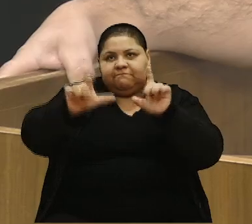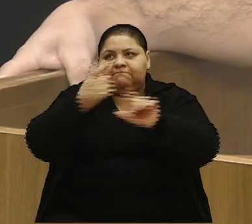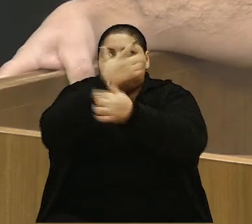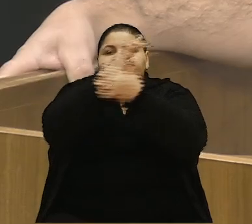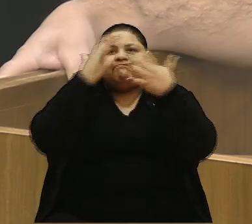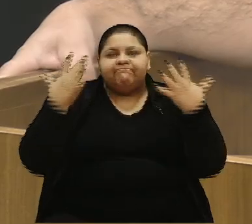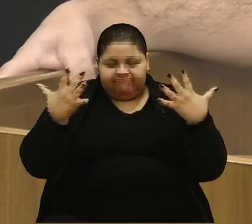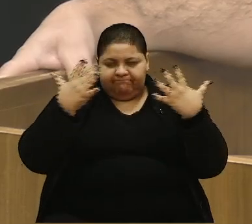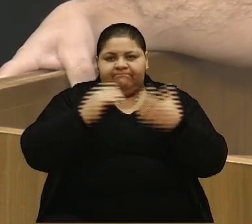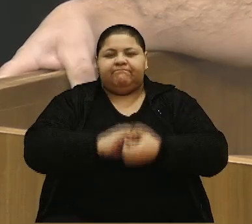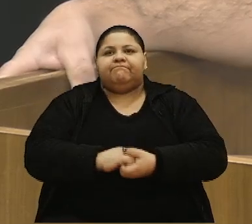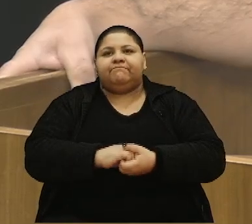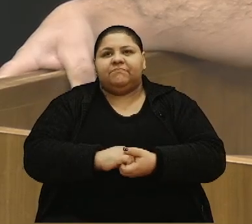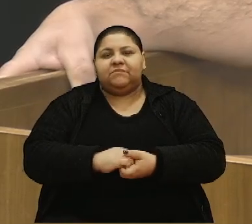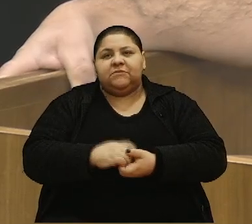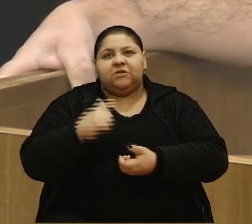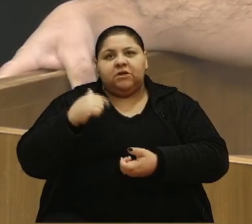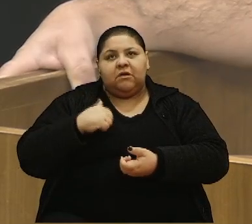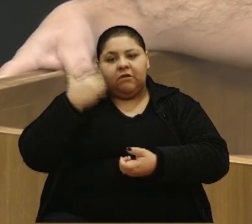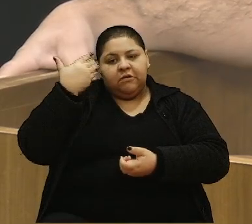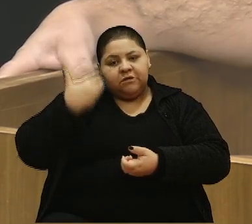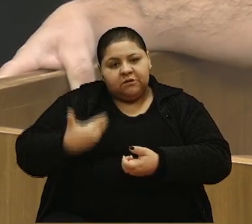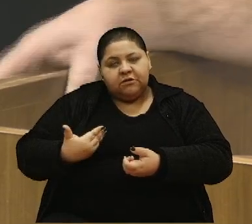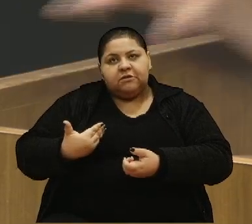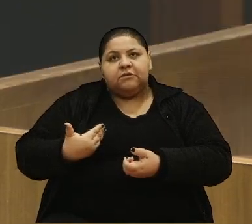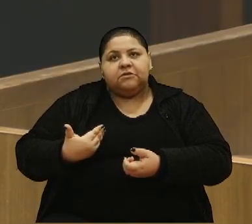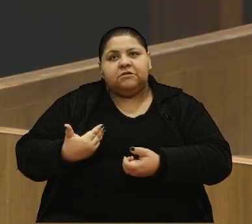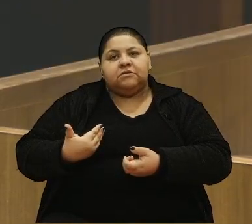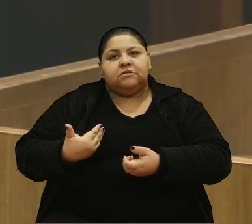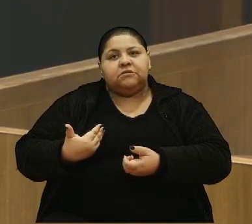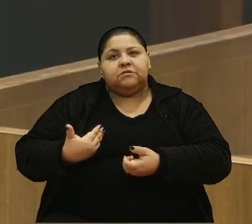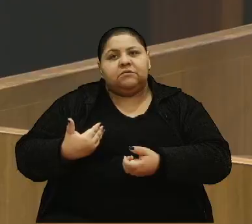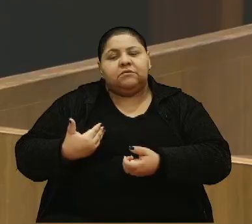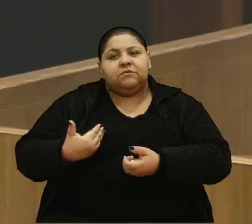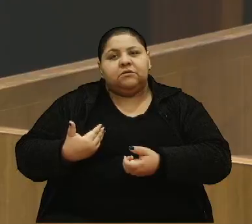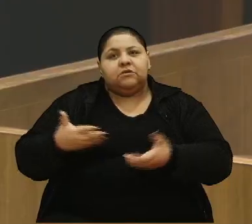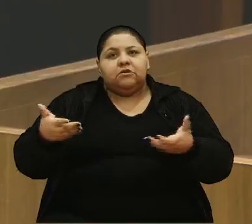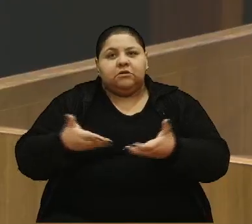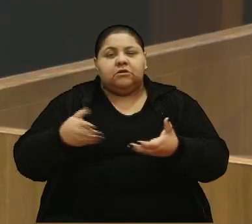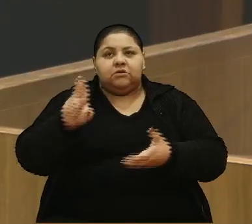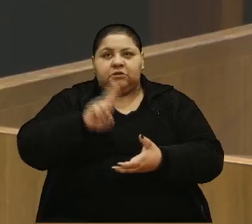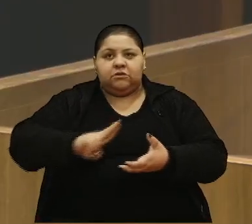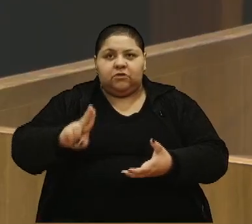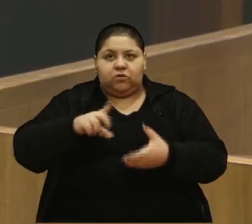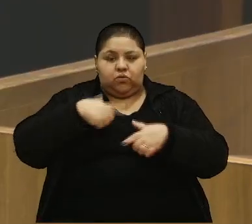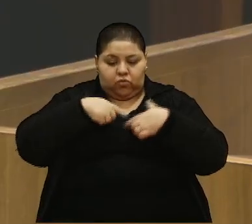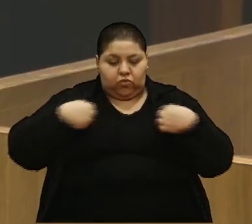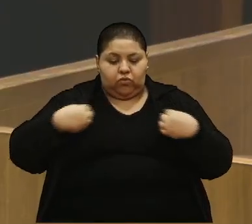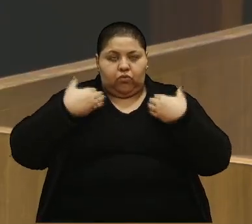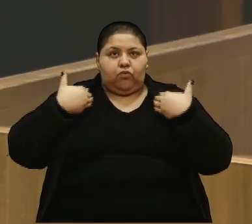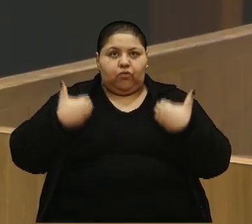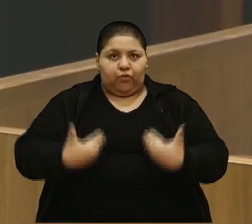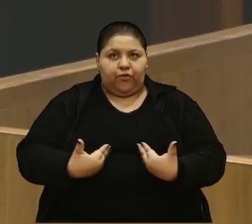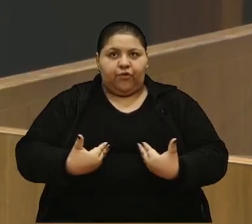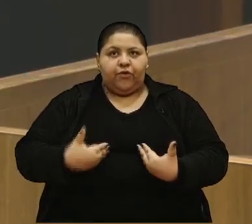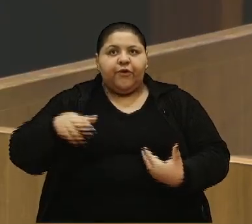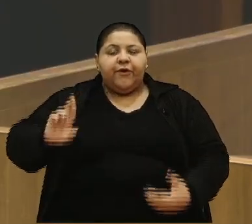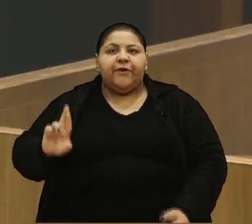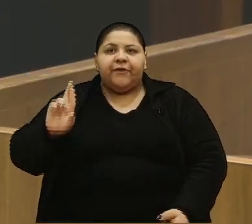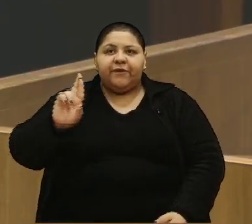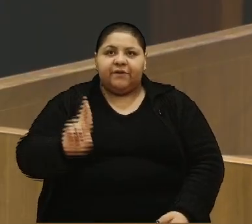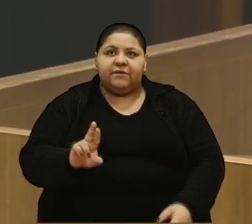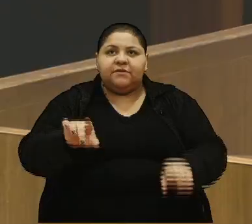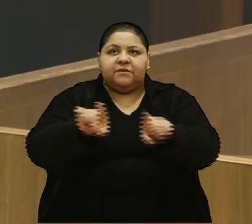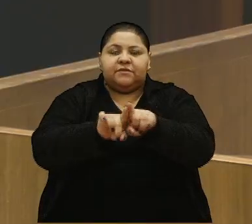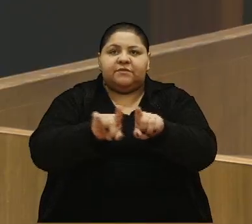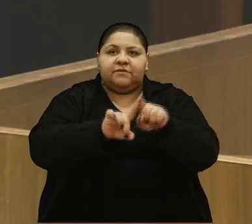natureza. Então, muito que eu sou, devo... Né, eu fui do Moacara, mas hoje eu uso esse lenço, né, que ele representa, né,